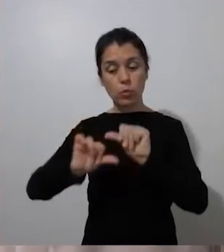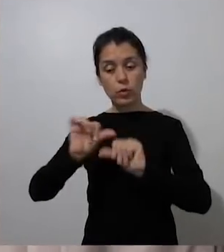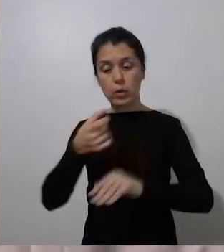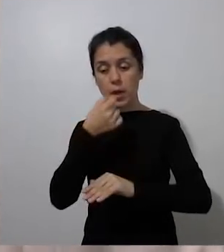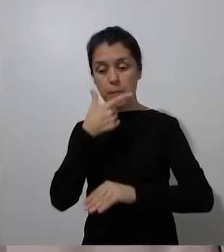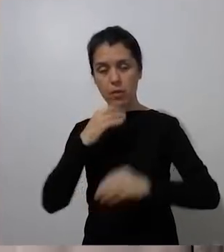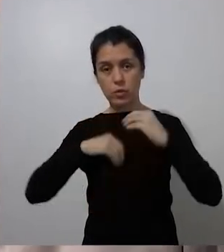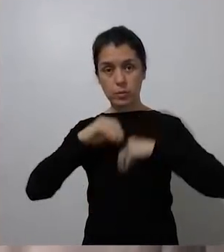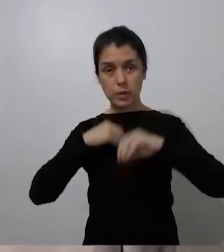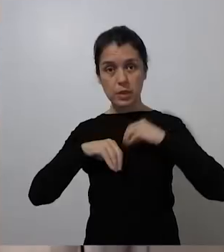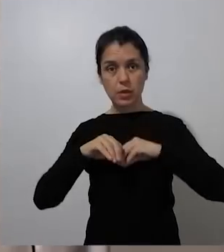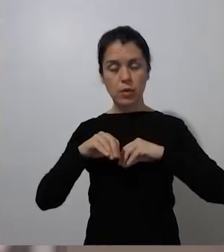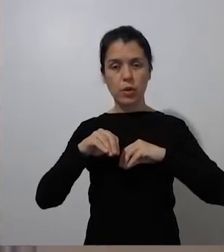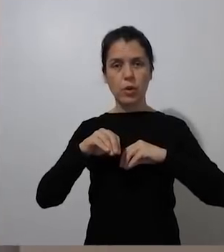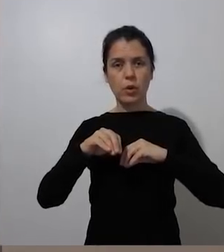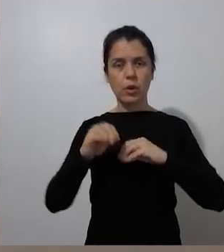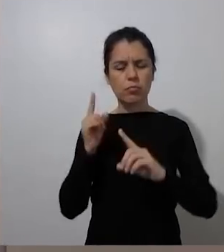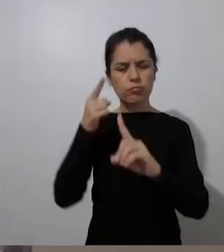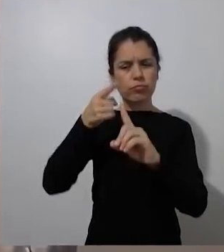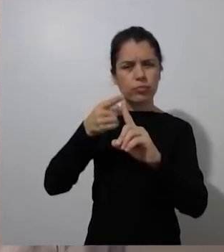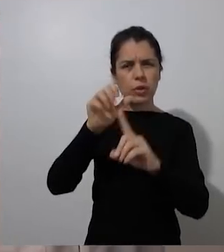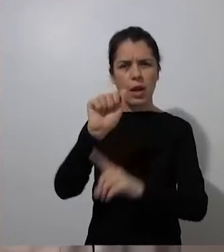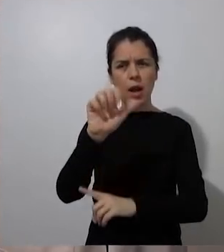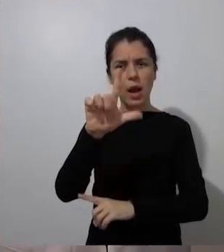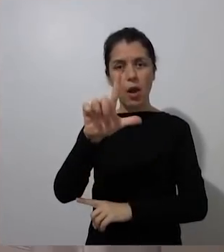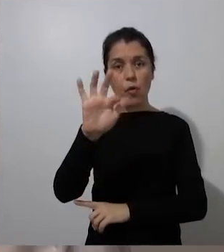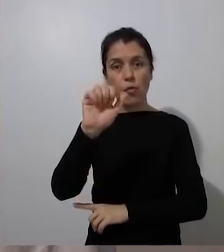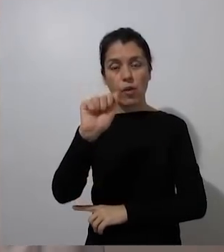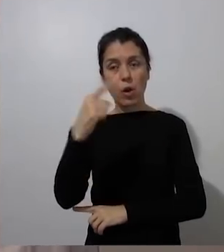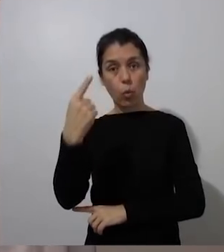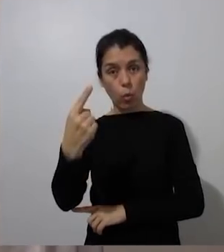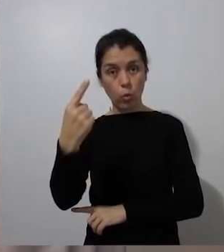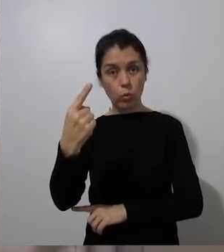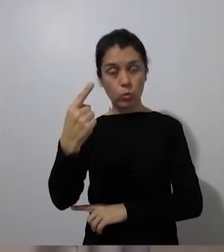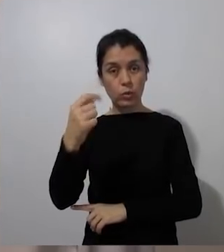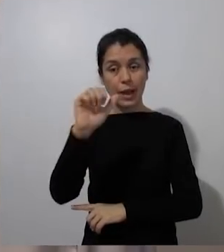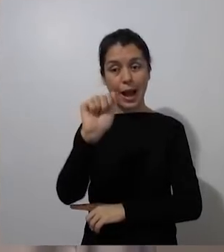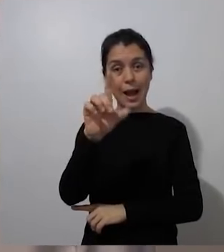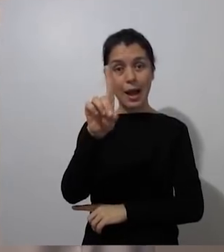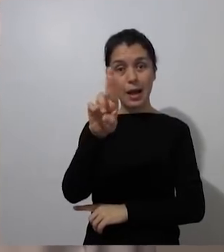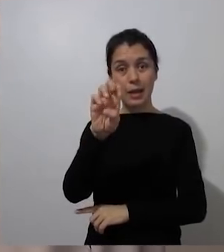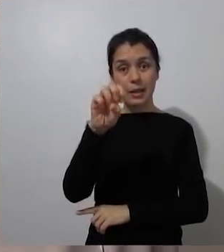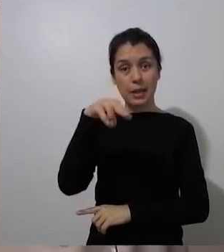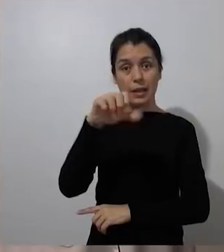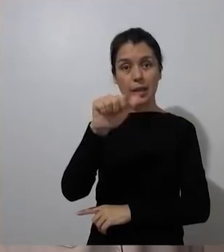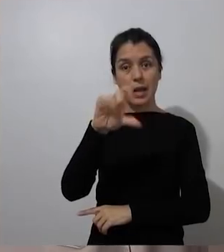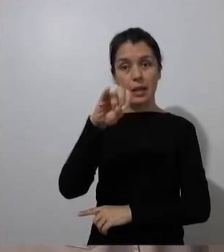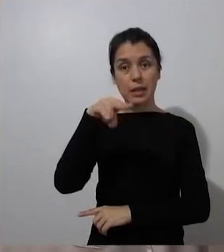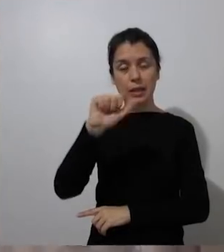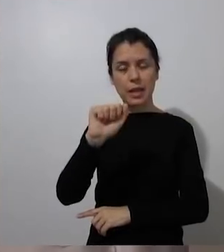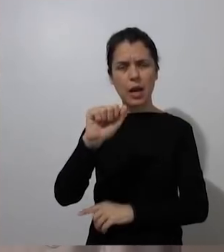um remédio antidepressivo e ele indo lá no receptor alfa-1 da adrenalina, o cérebro